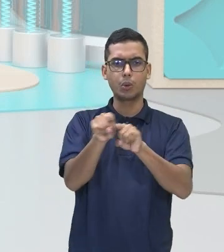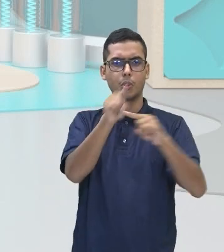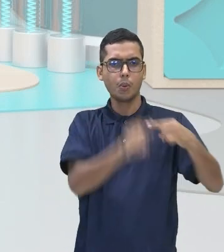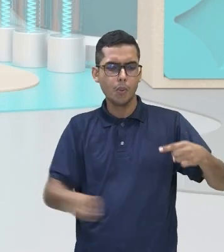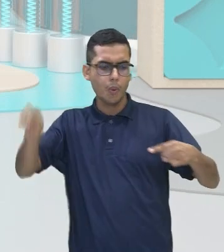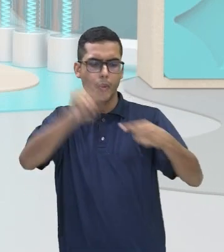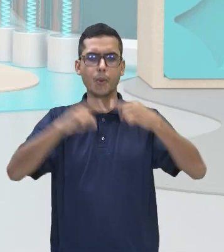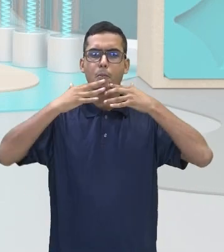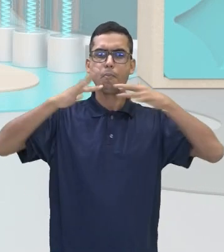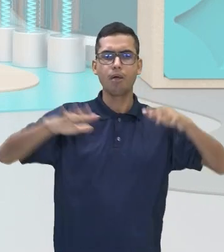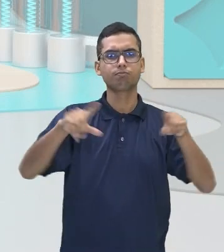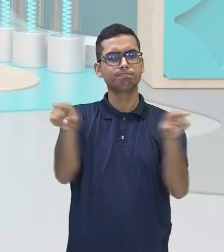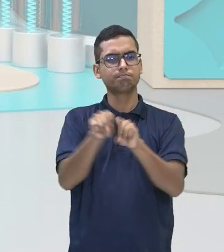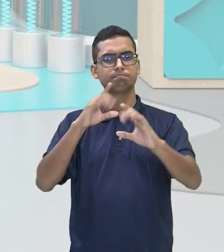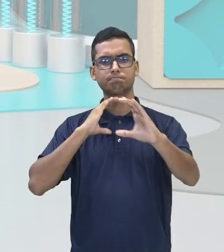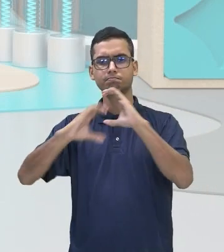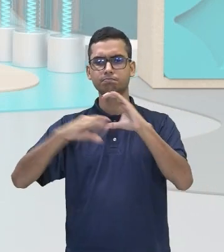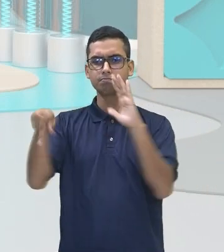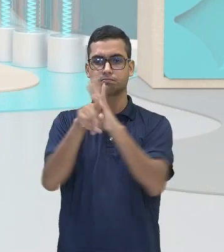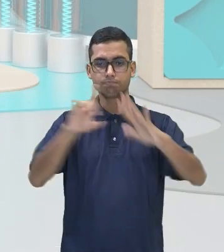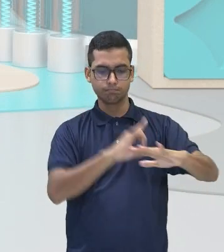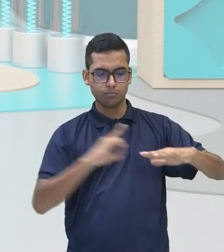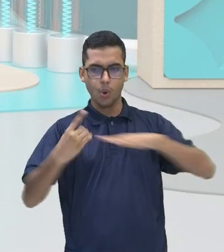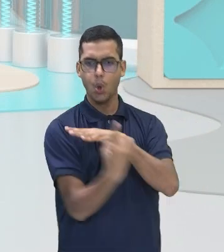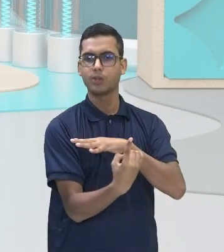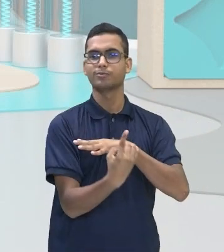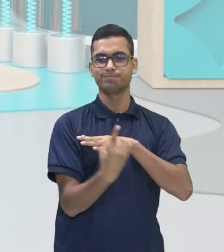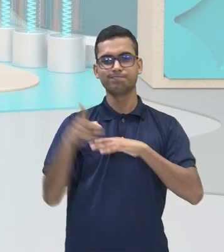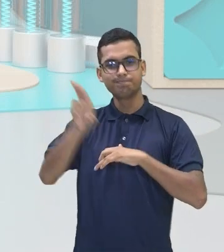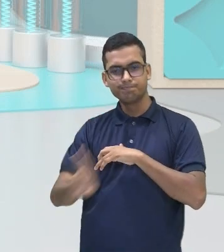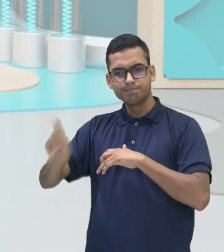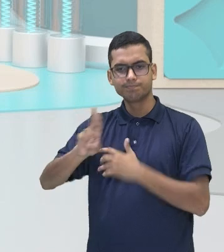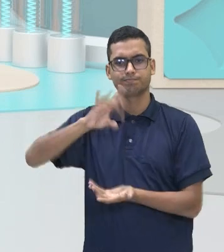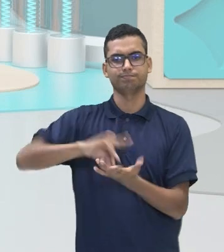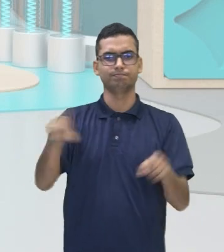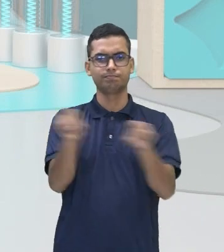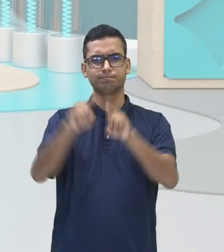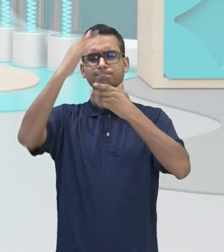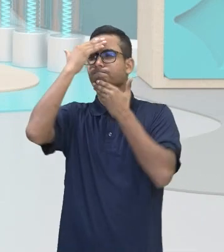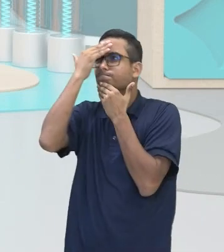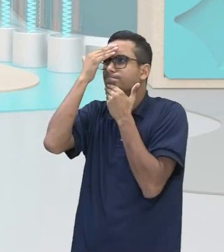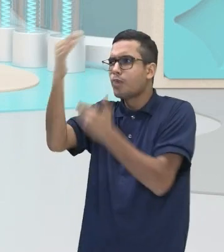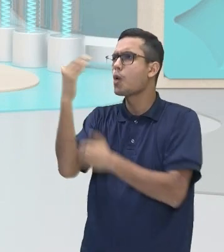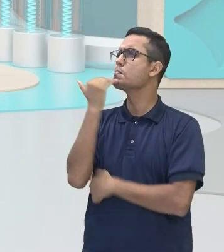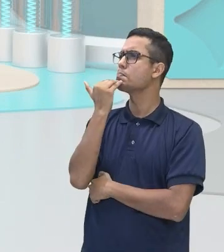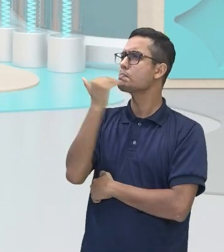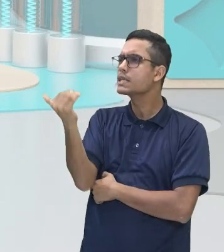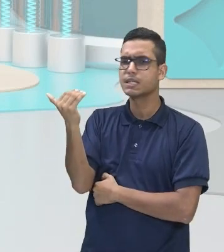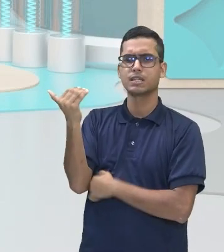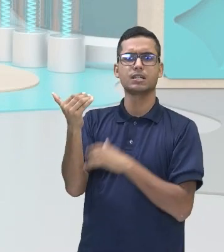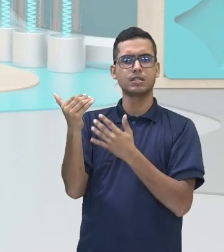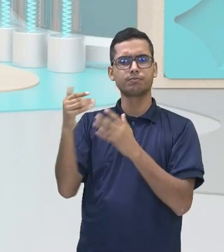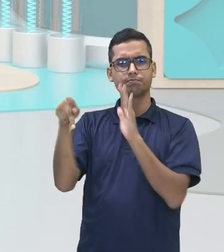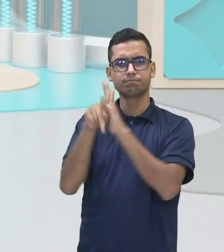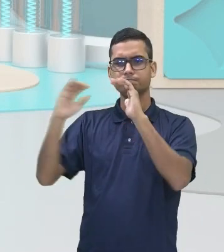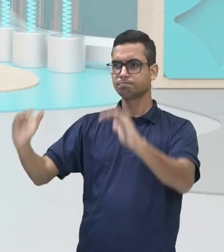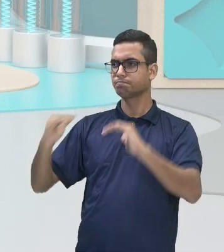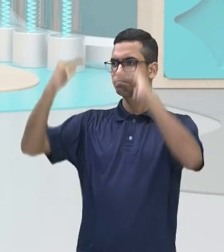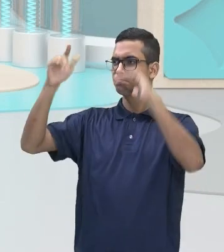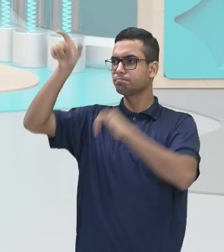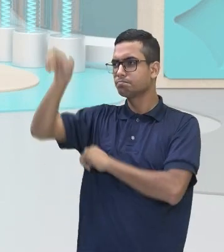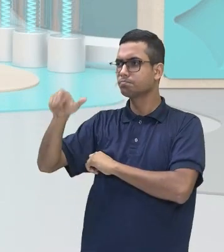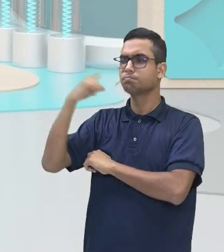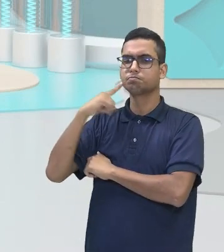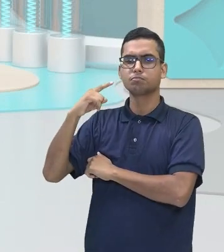e à comunicação com os deuses. Era basicamente como eles utilizavam para agradecer ou pedir ali das suas divindades uma grande